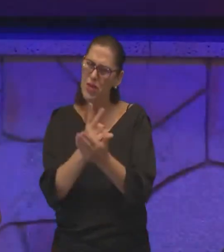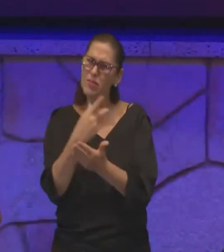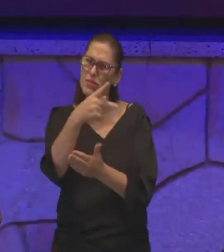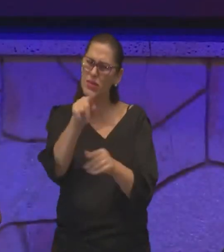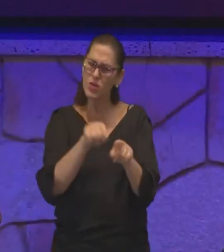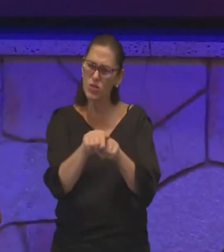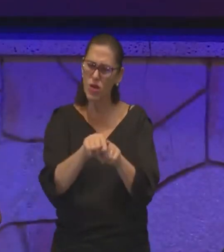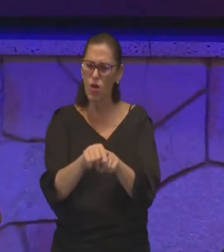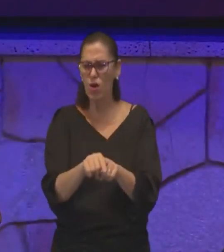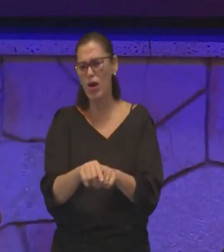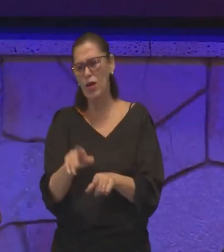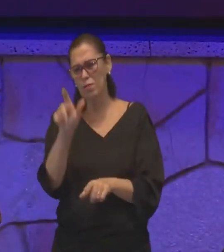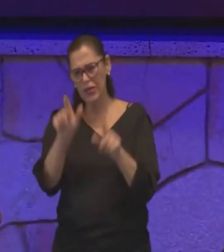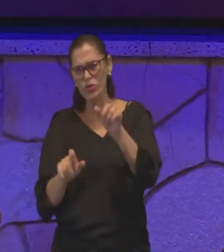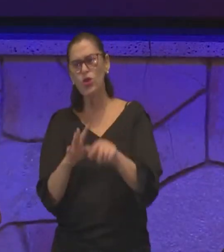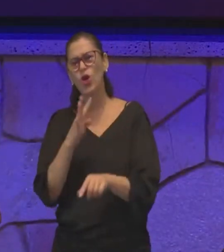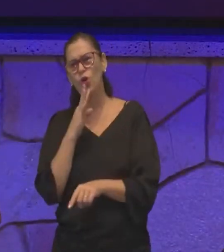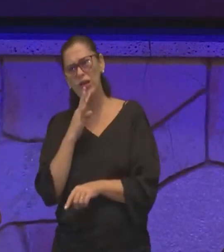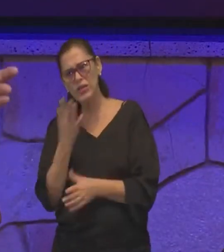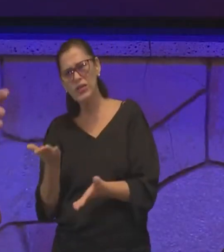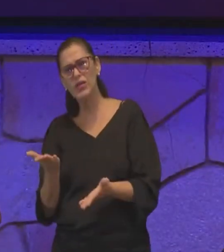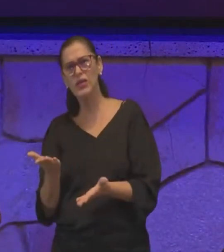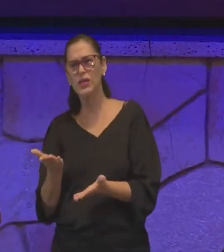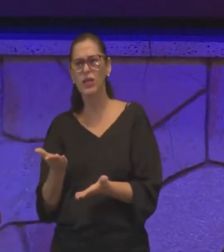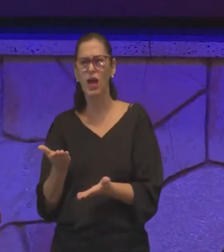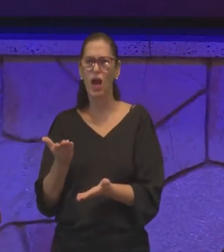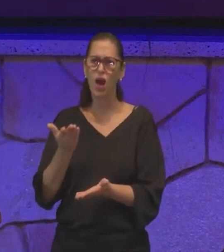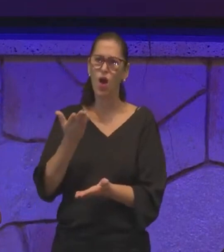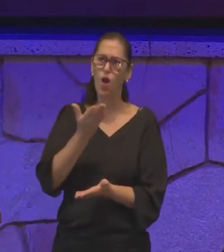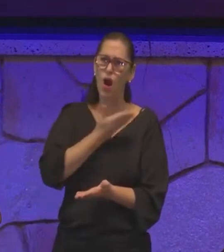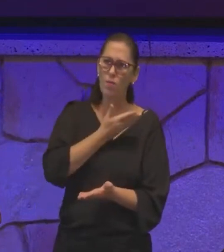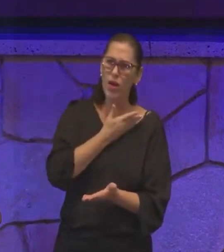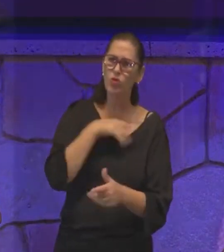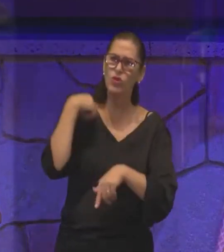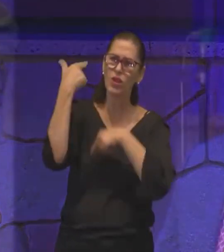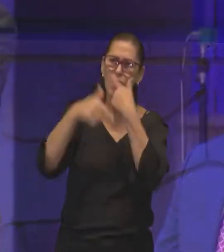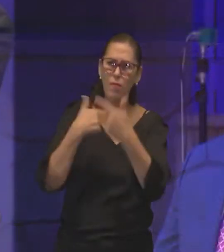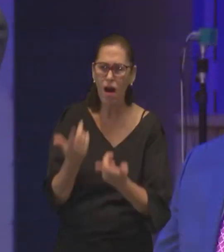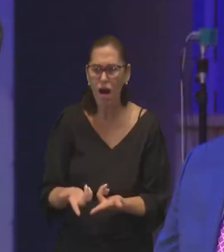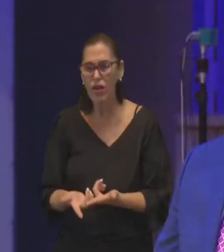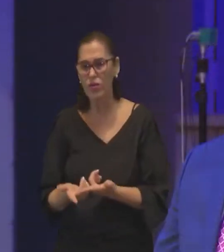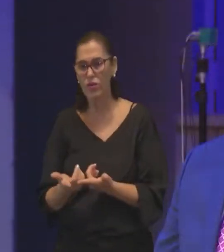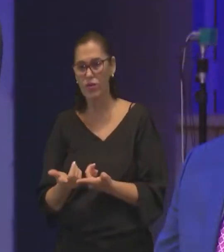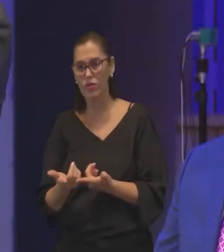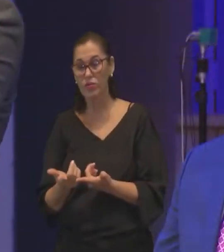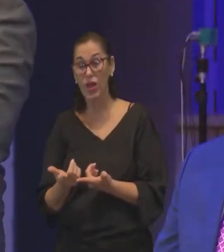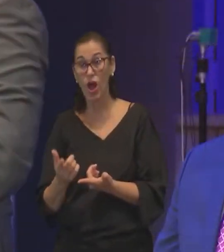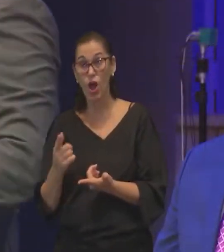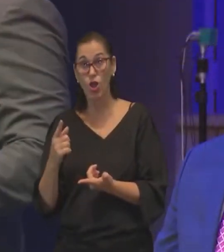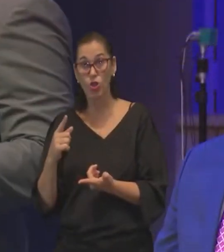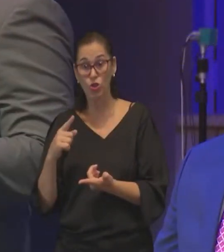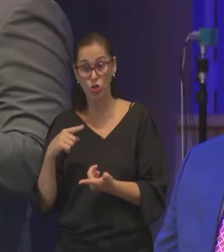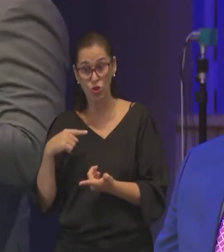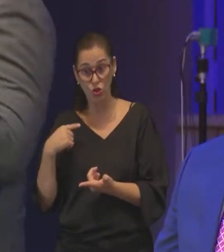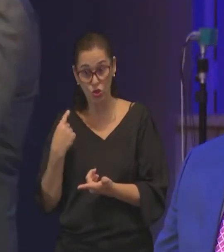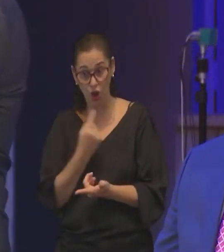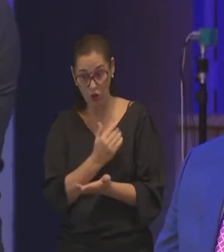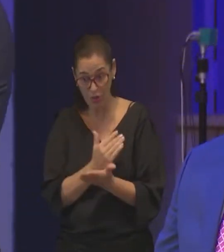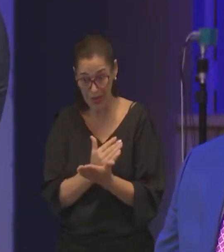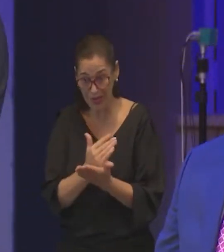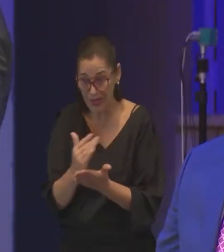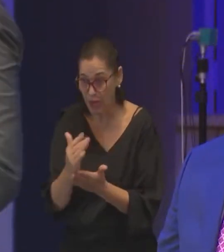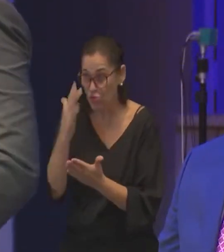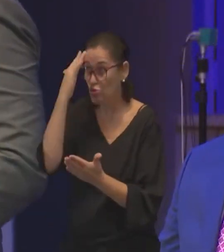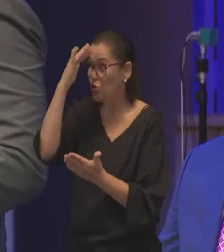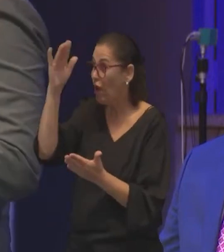seus conhecidos, ainda que sejam colegas de trabalho. Quando nós começamos a sonhar e começamos a colocar a